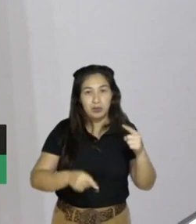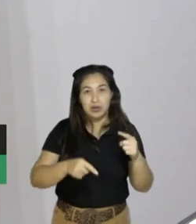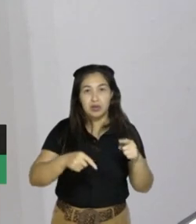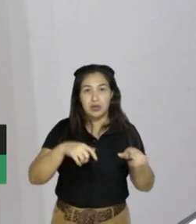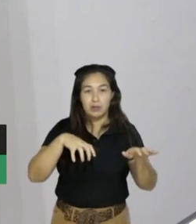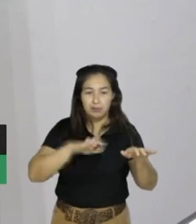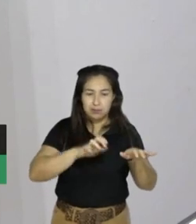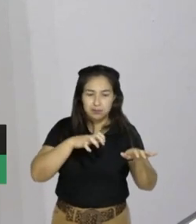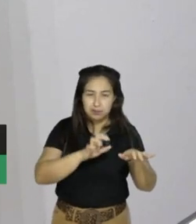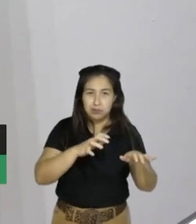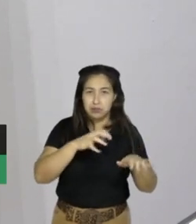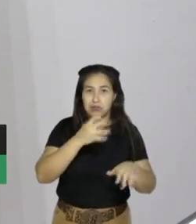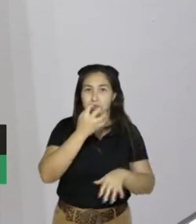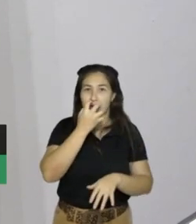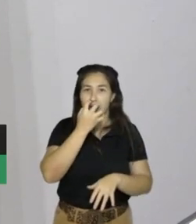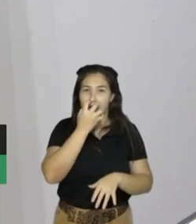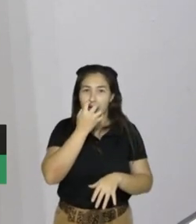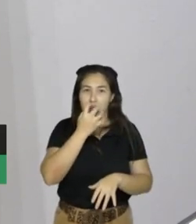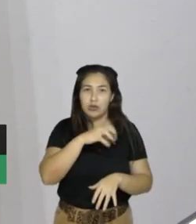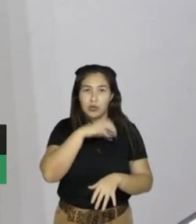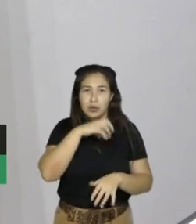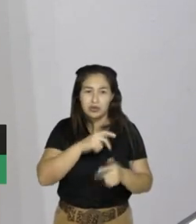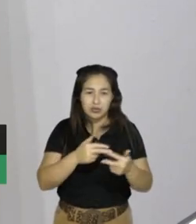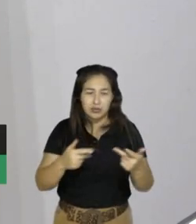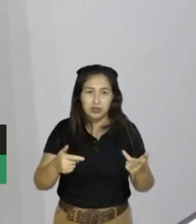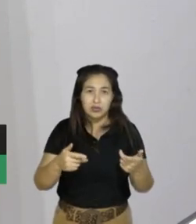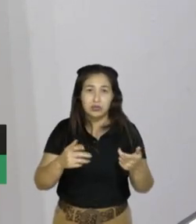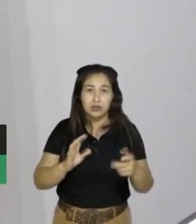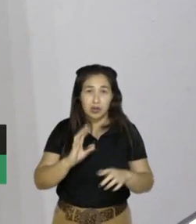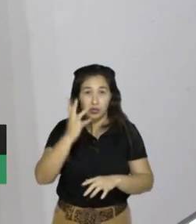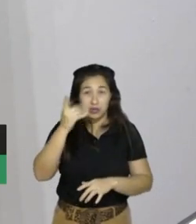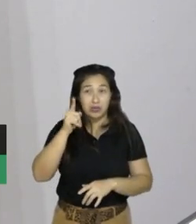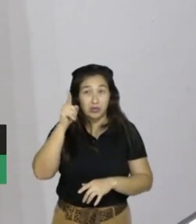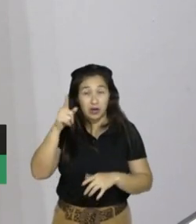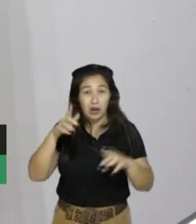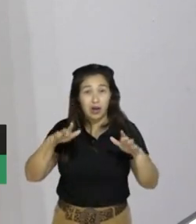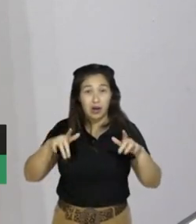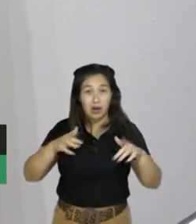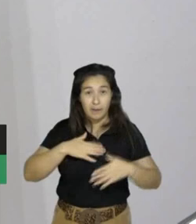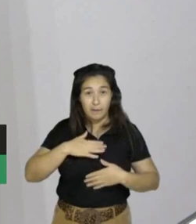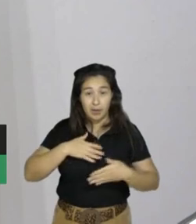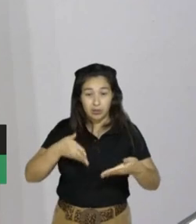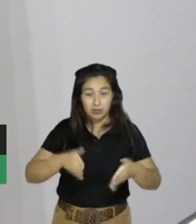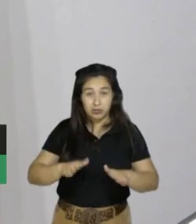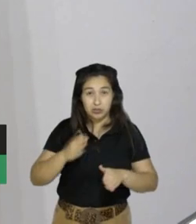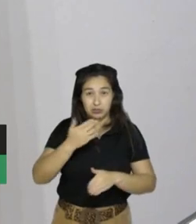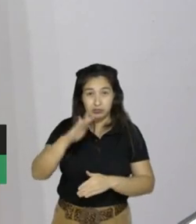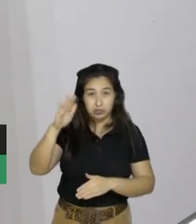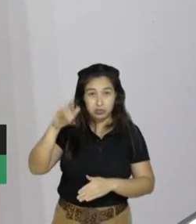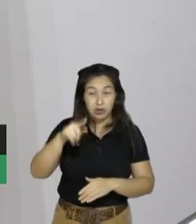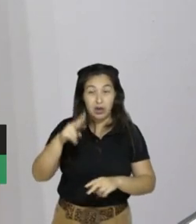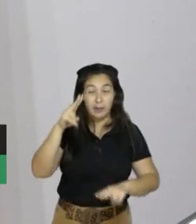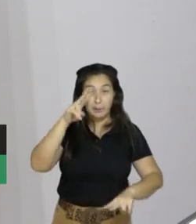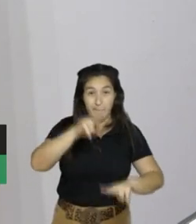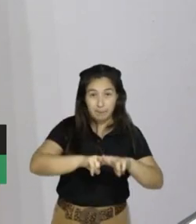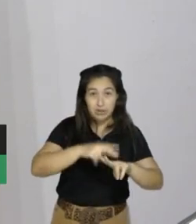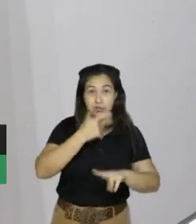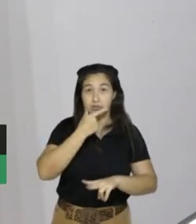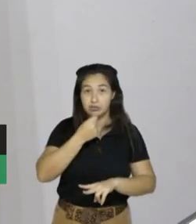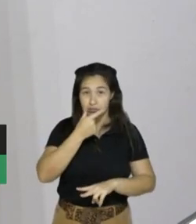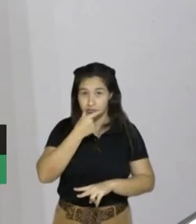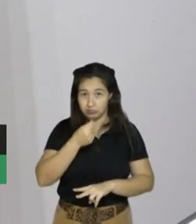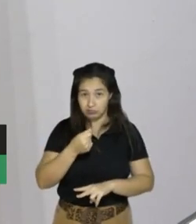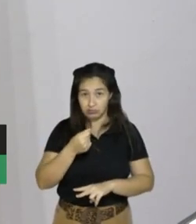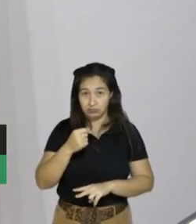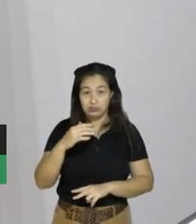infelizmente aconteceu um caso lá em Ponte Alta na minha Serra Catarinense que o cidadão foi preso e logo logo após